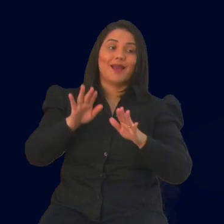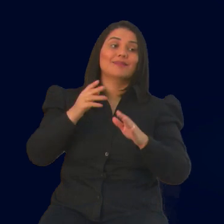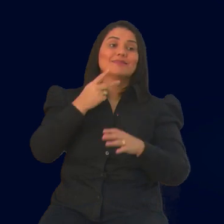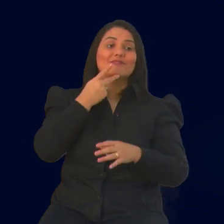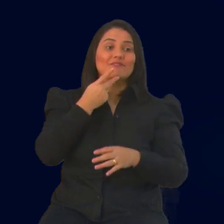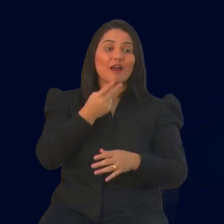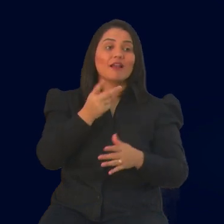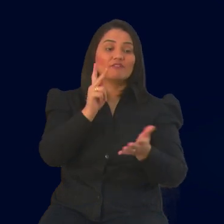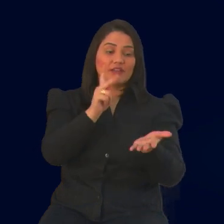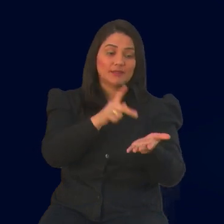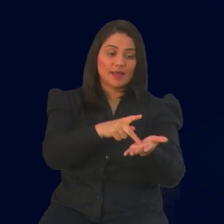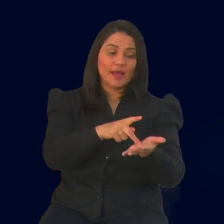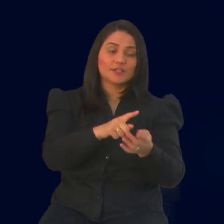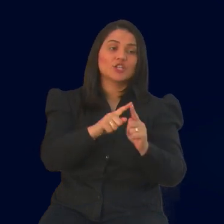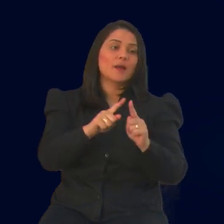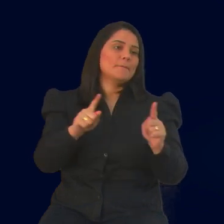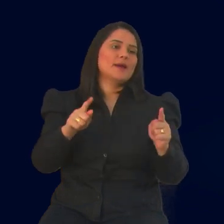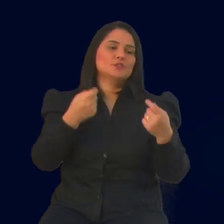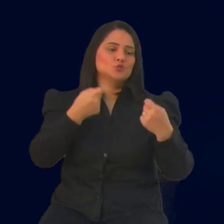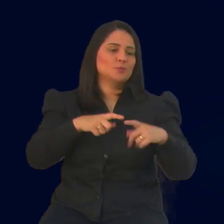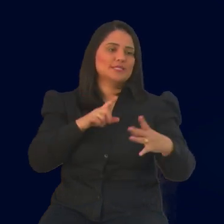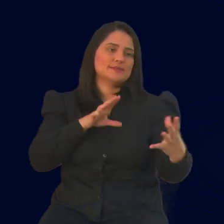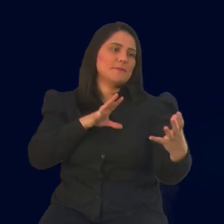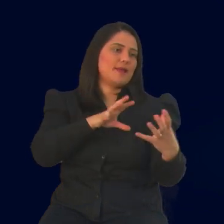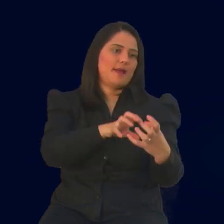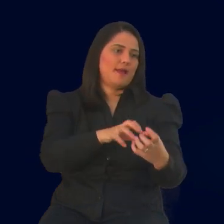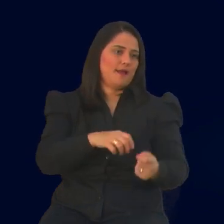a sua verdade ofende, humilha,